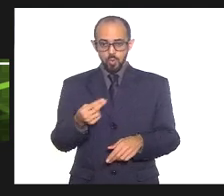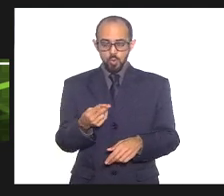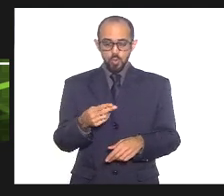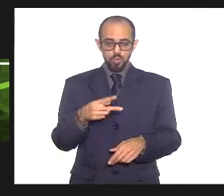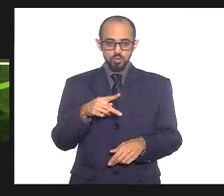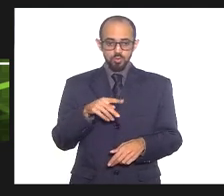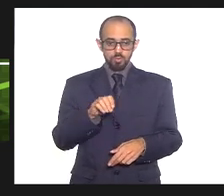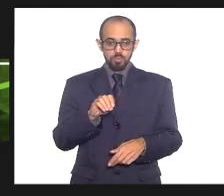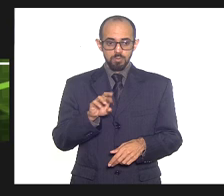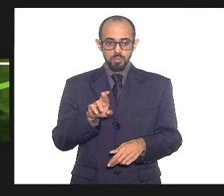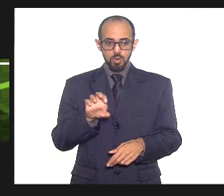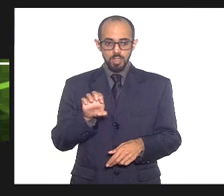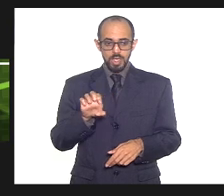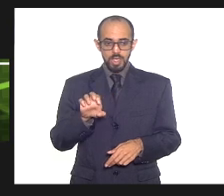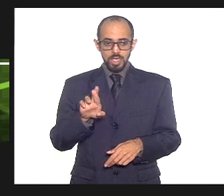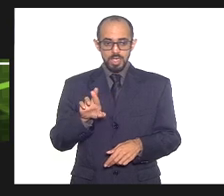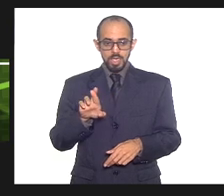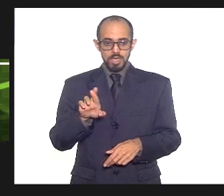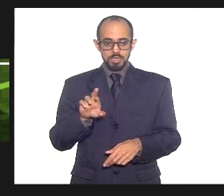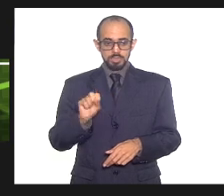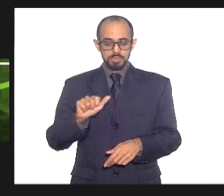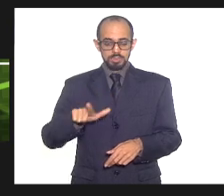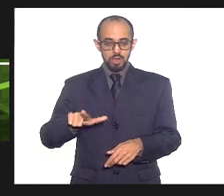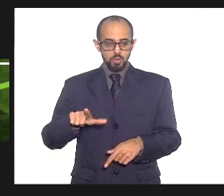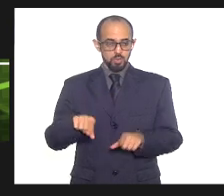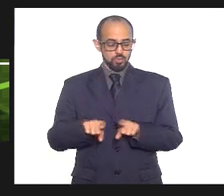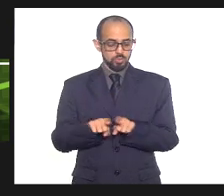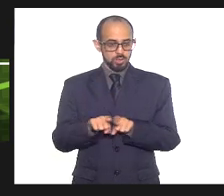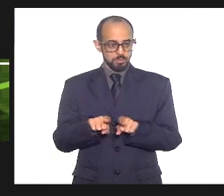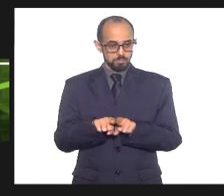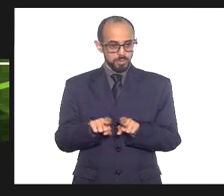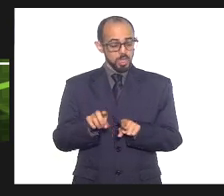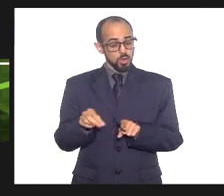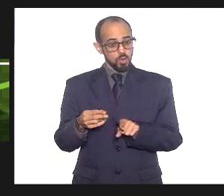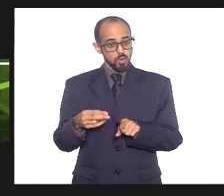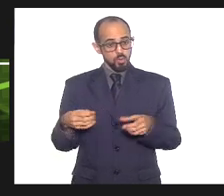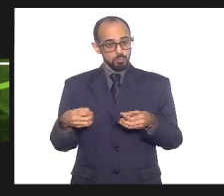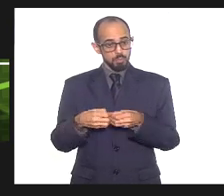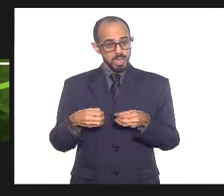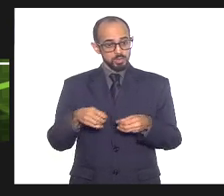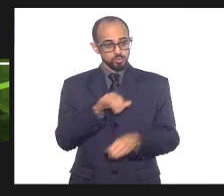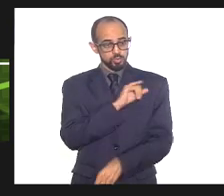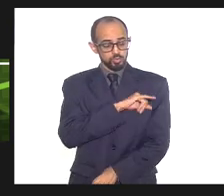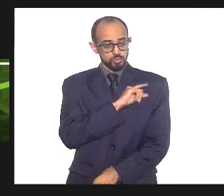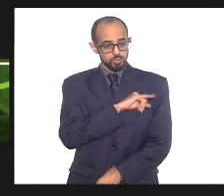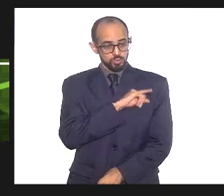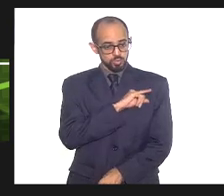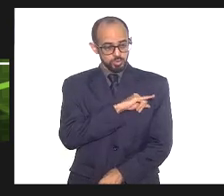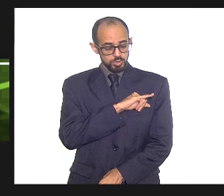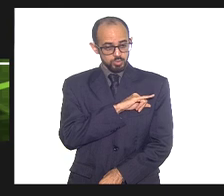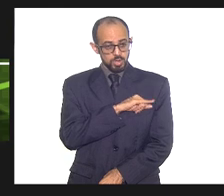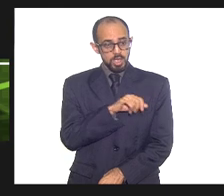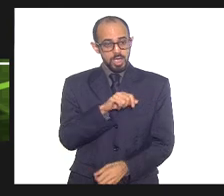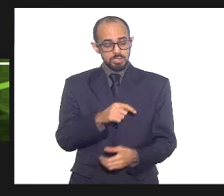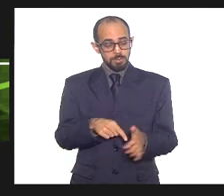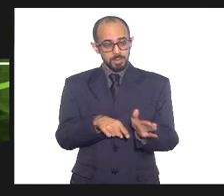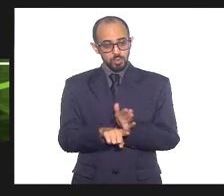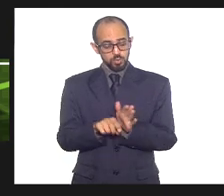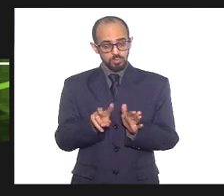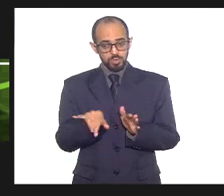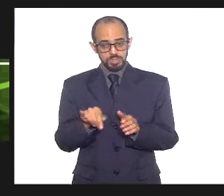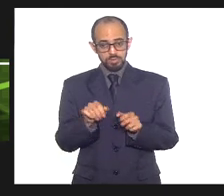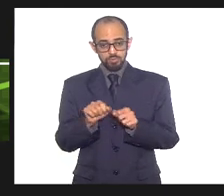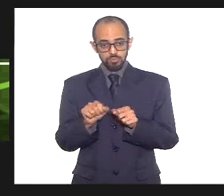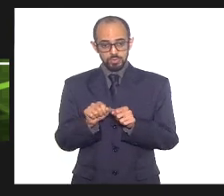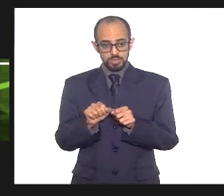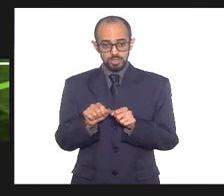pré-sal aqui na área contígua ao estado do Rio de Janeiro. Essa pergunta será formulada não só à